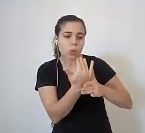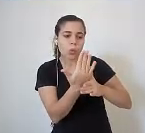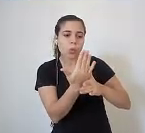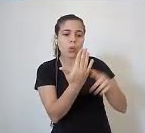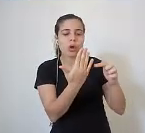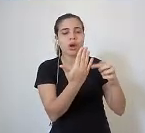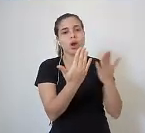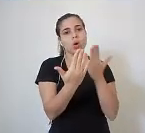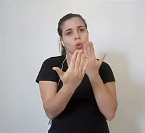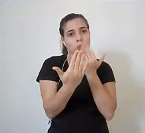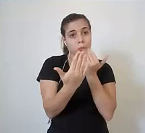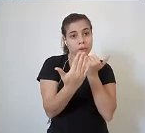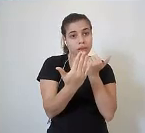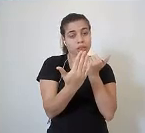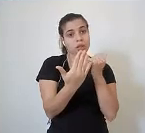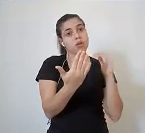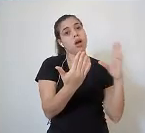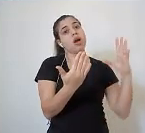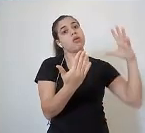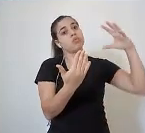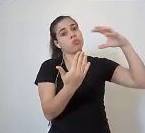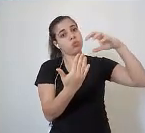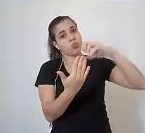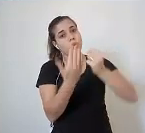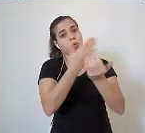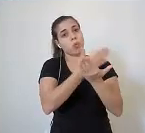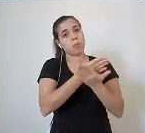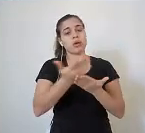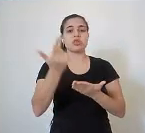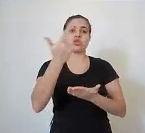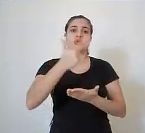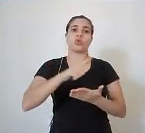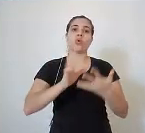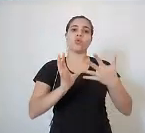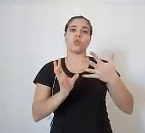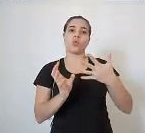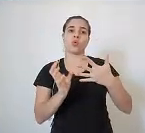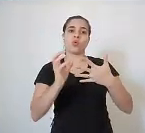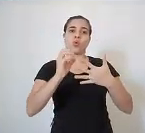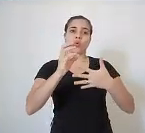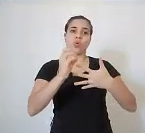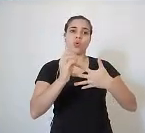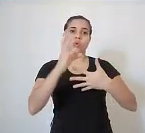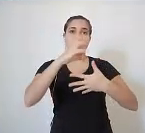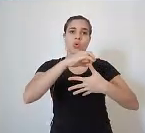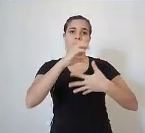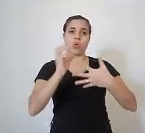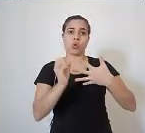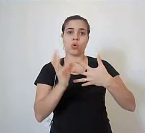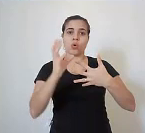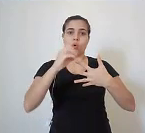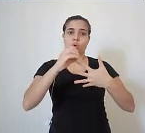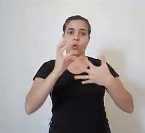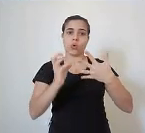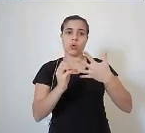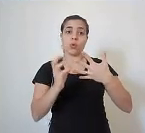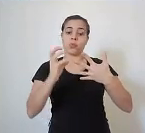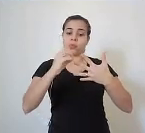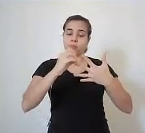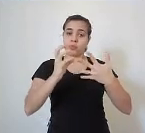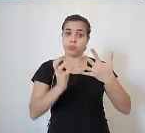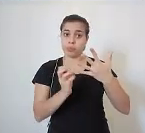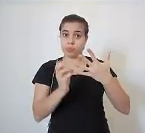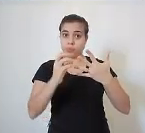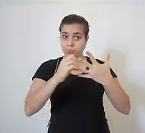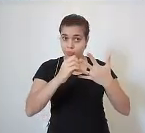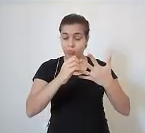Por que que eu coloquei aqui no slide que o fluxo da matéria nos ecossistemas é um fluxo cíclico?